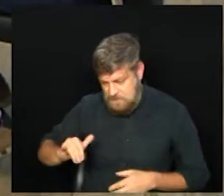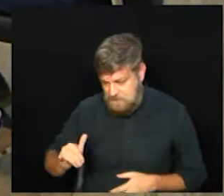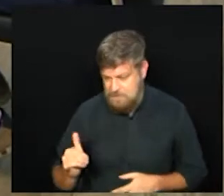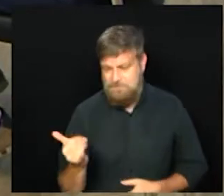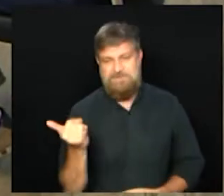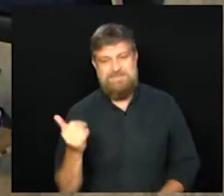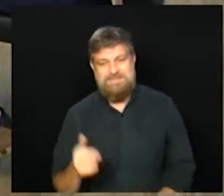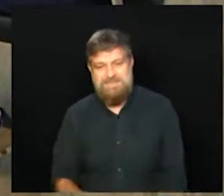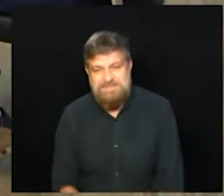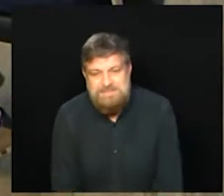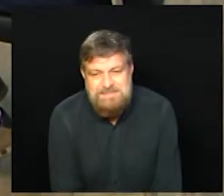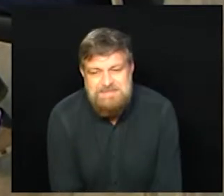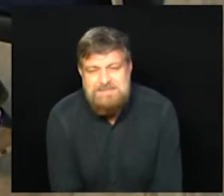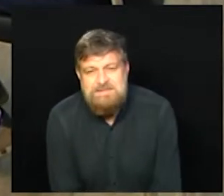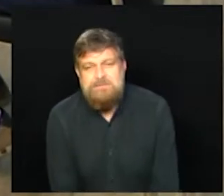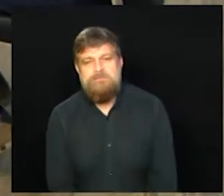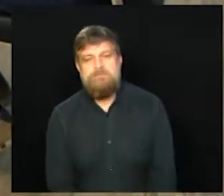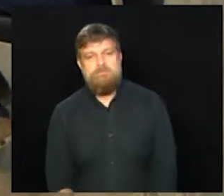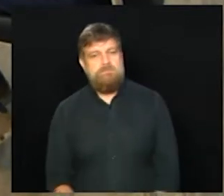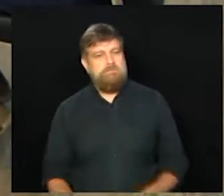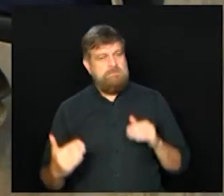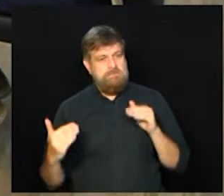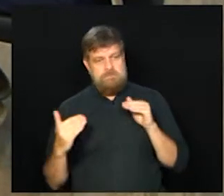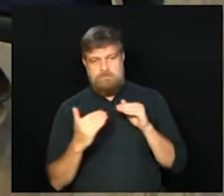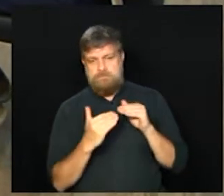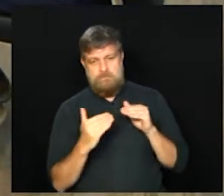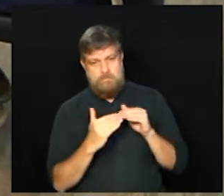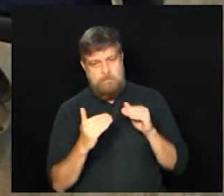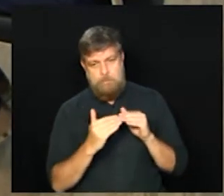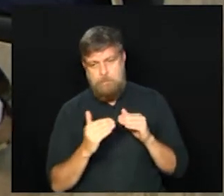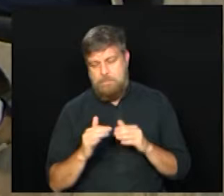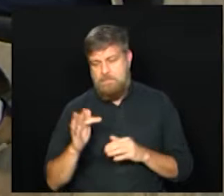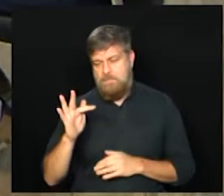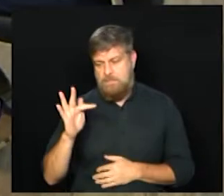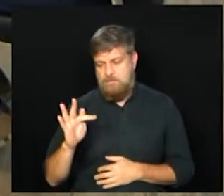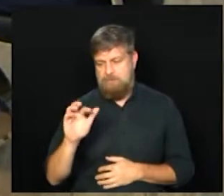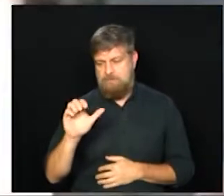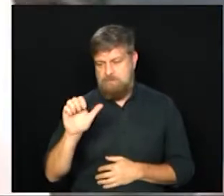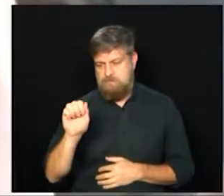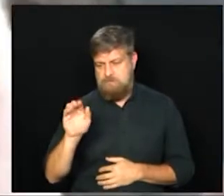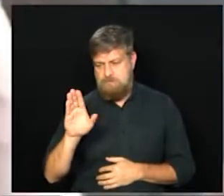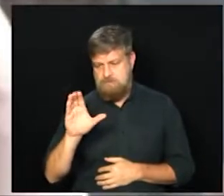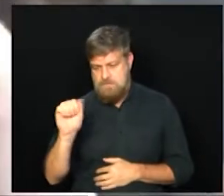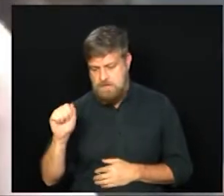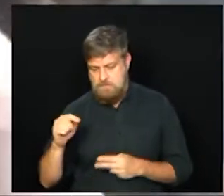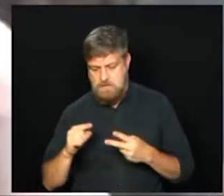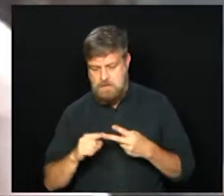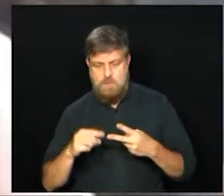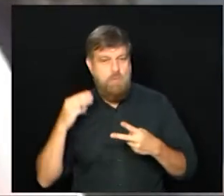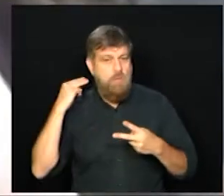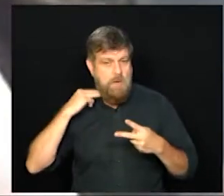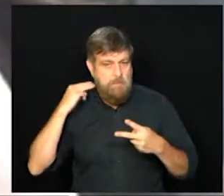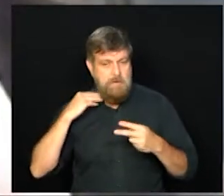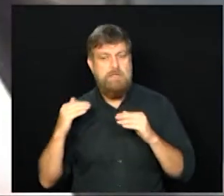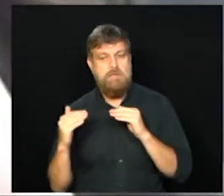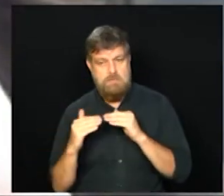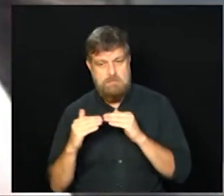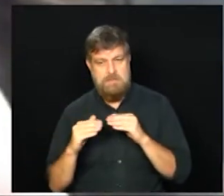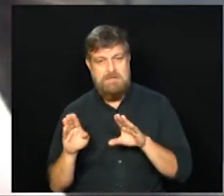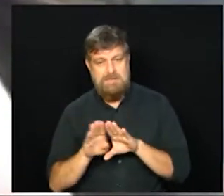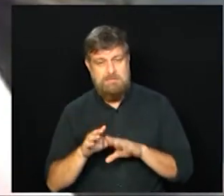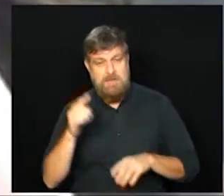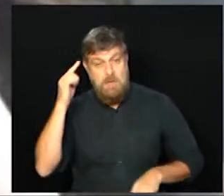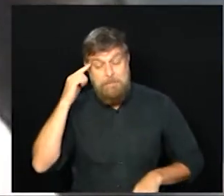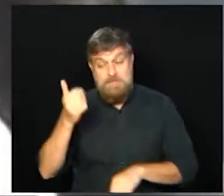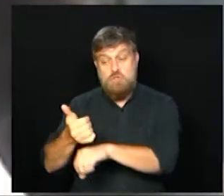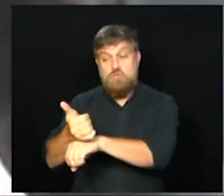discussão. Concordo com a doutora Fábia, concordo com a Mariana, e eu iria um pouquinho mais a fundo na capacitação dos